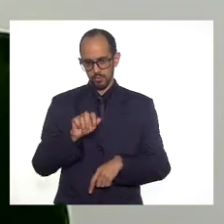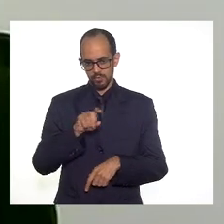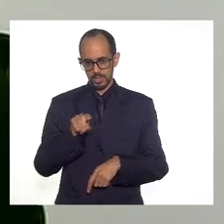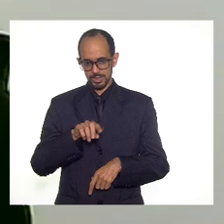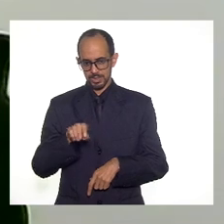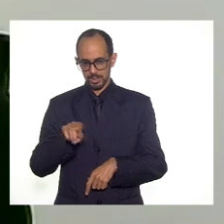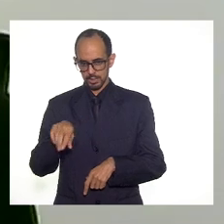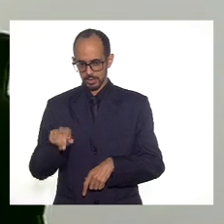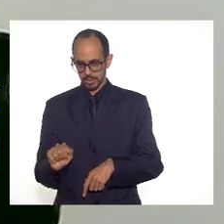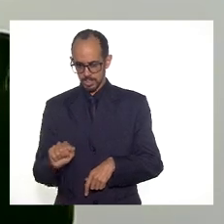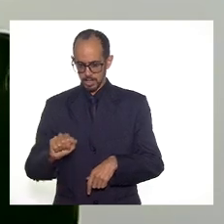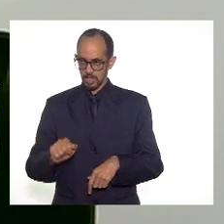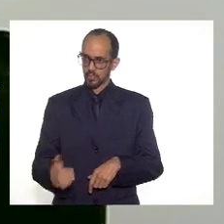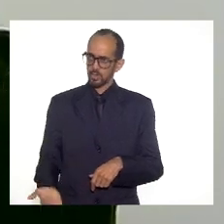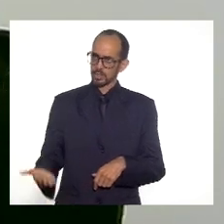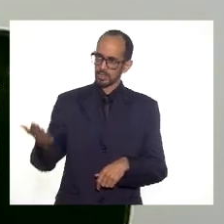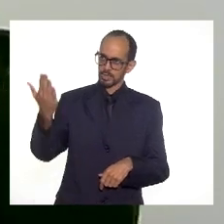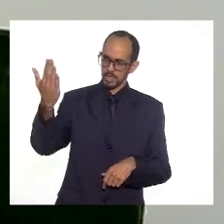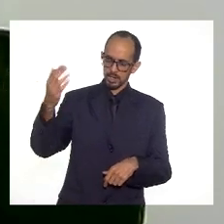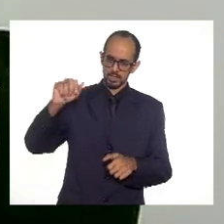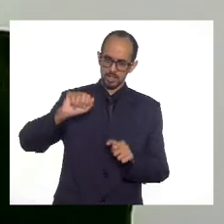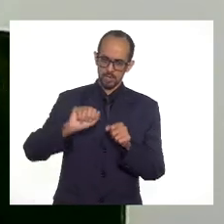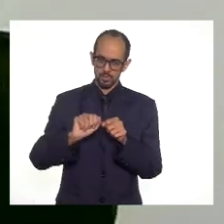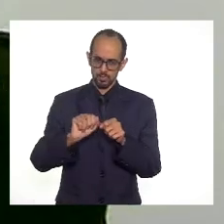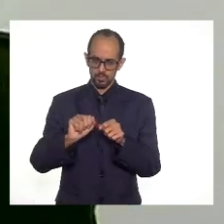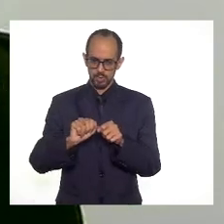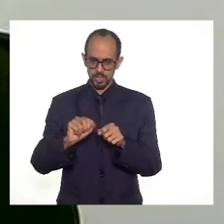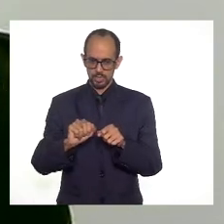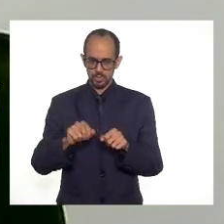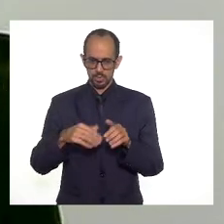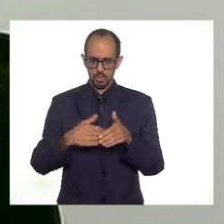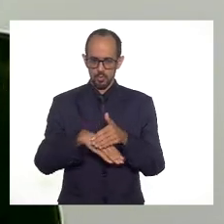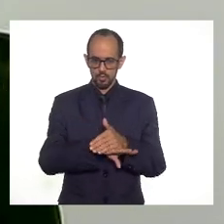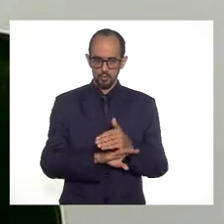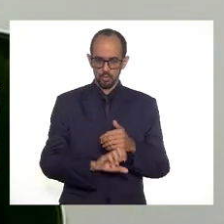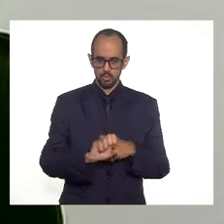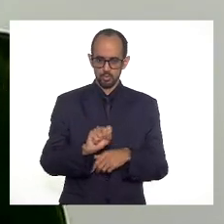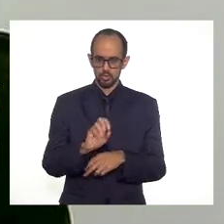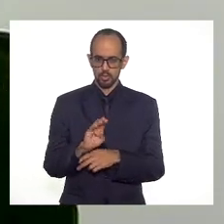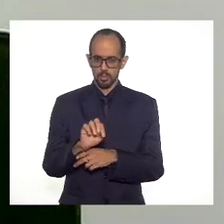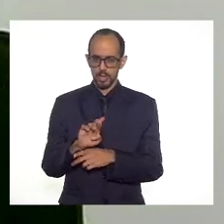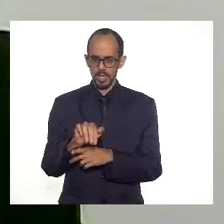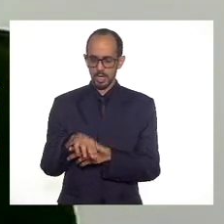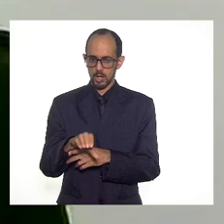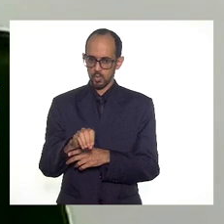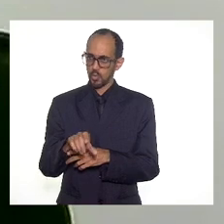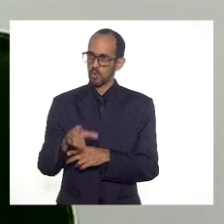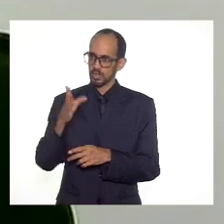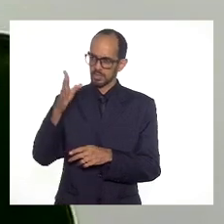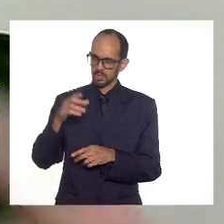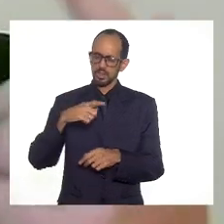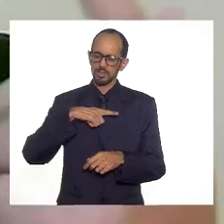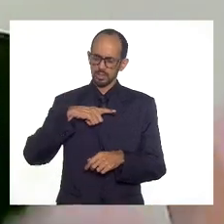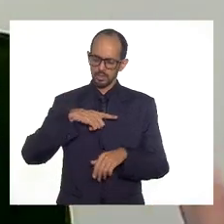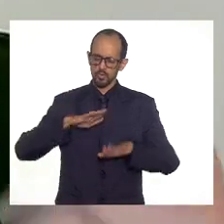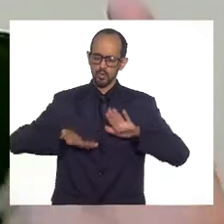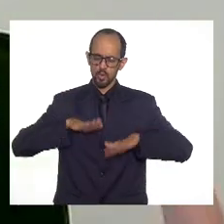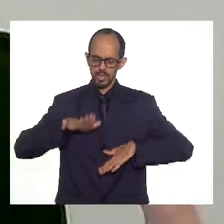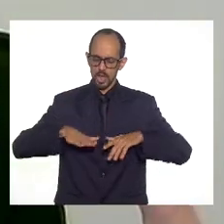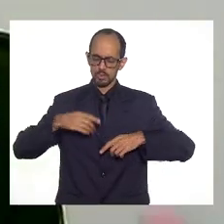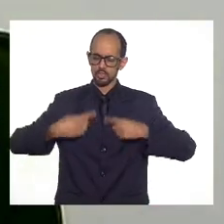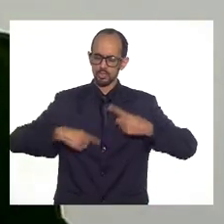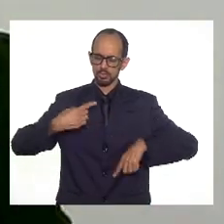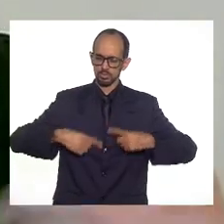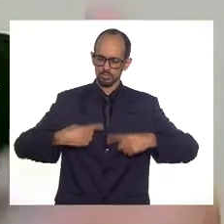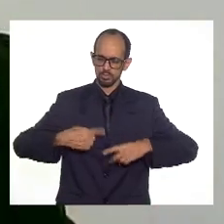proposta que Vossa Excelência fez na questão do Fundo Soberano, Vossa Excelência teve o zelo e o cuidado de debater e discutir as ideias